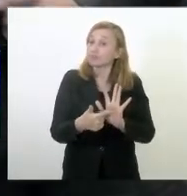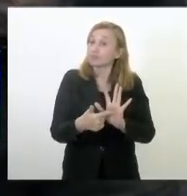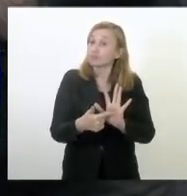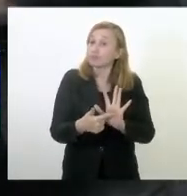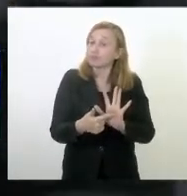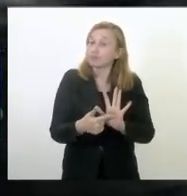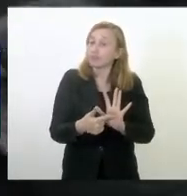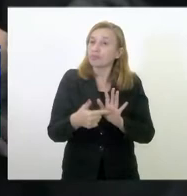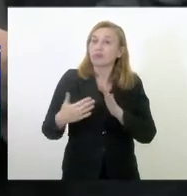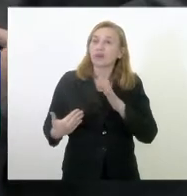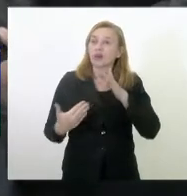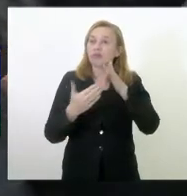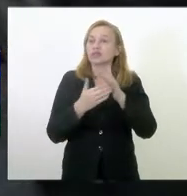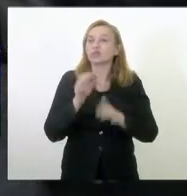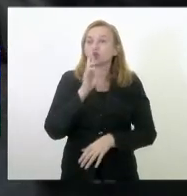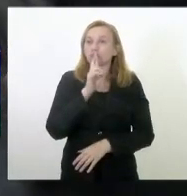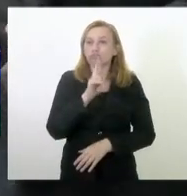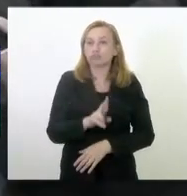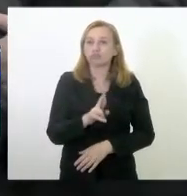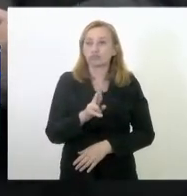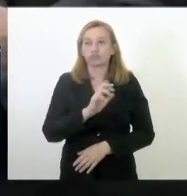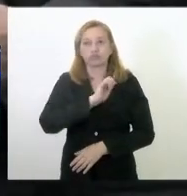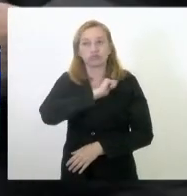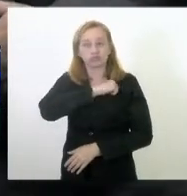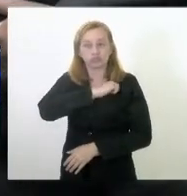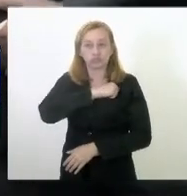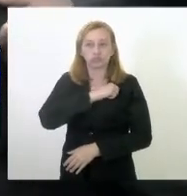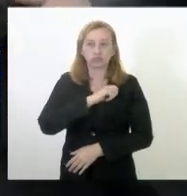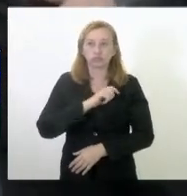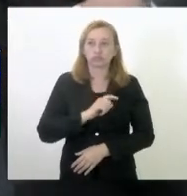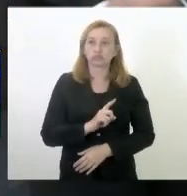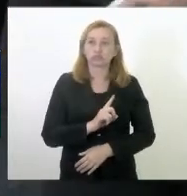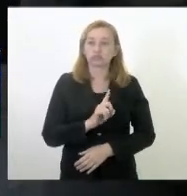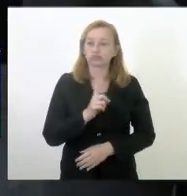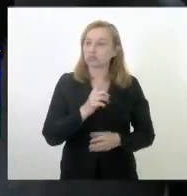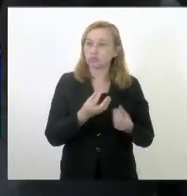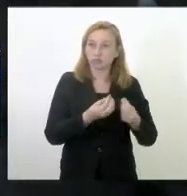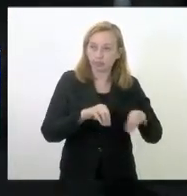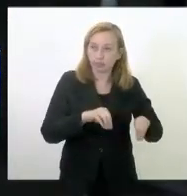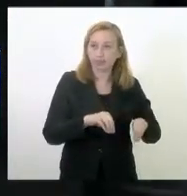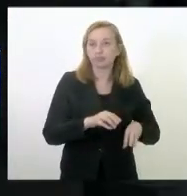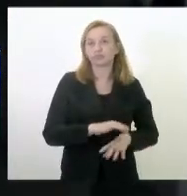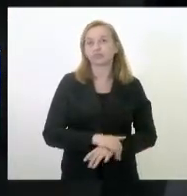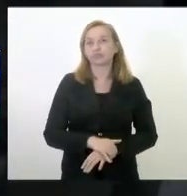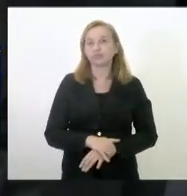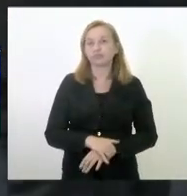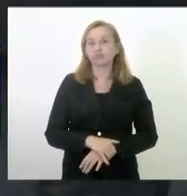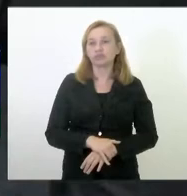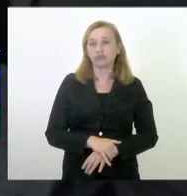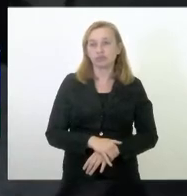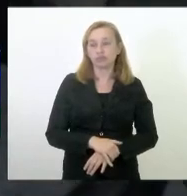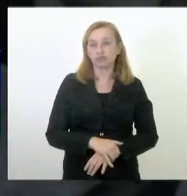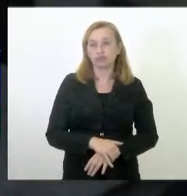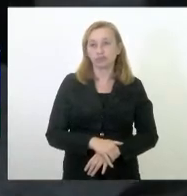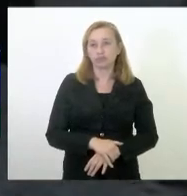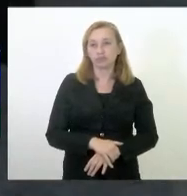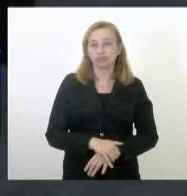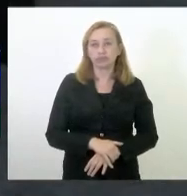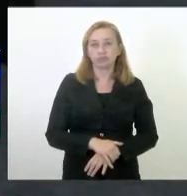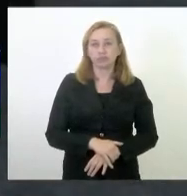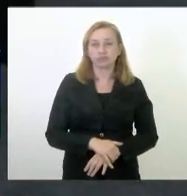que as metas dos resultados fiscais não serão afetadas ou a adoção das